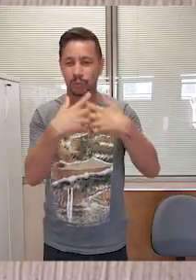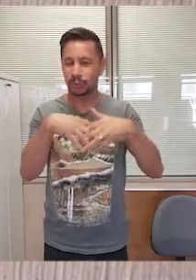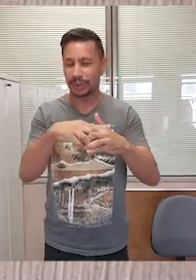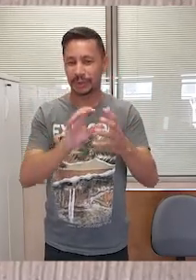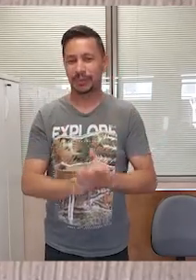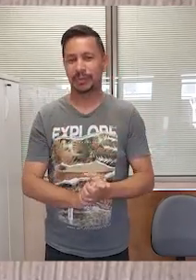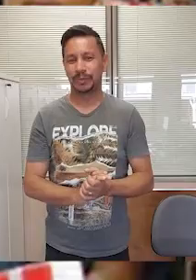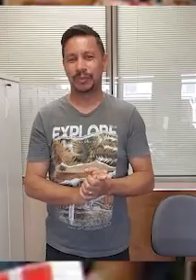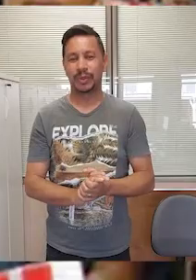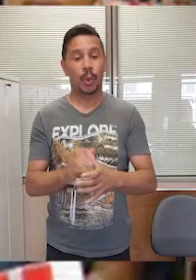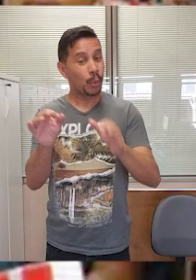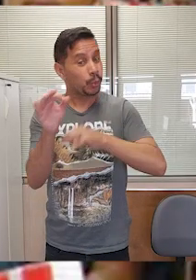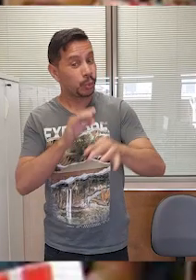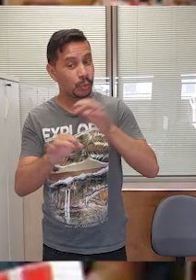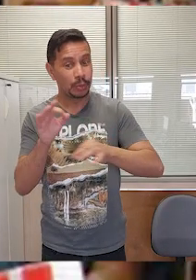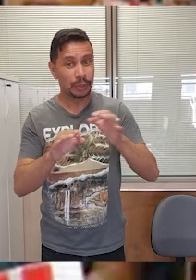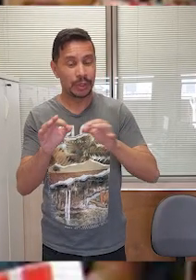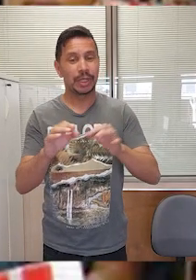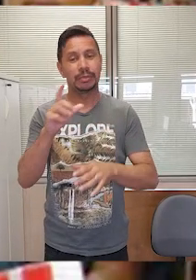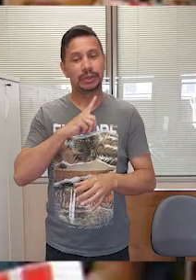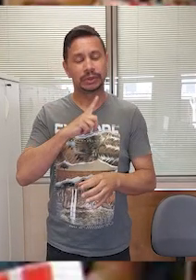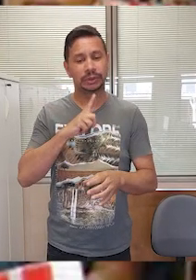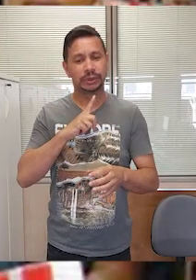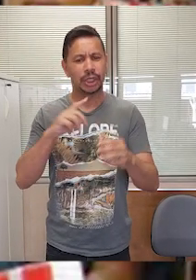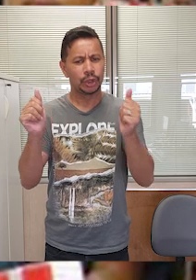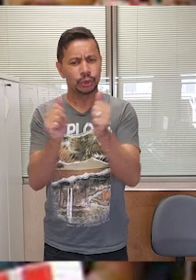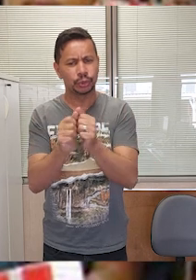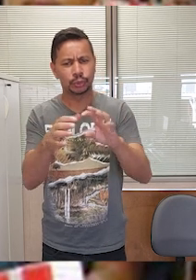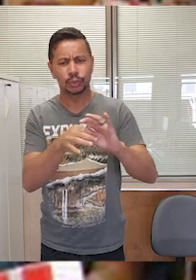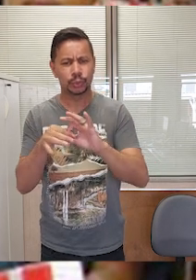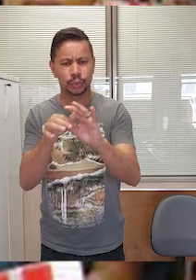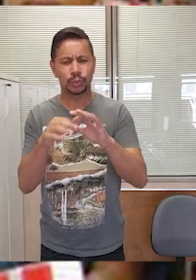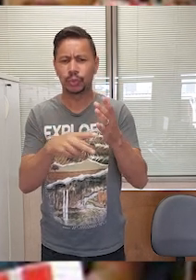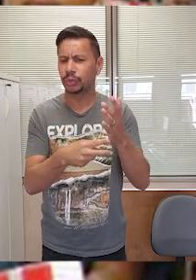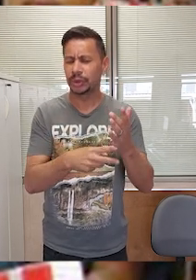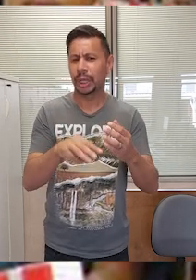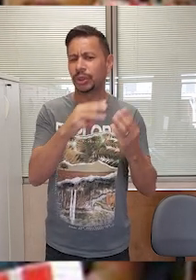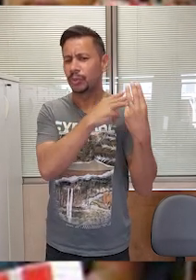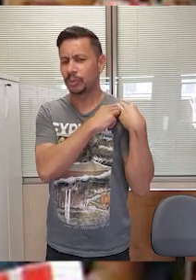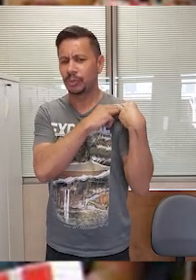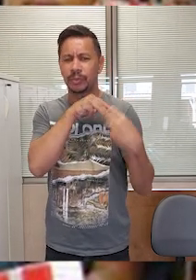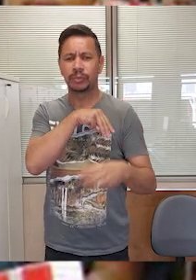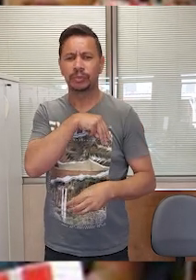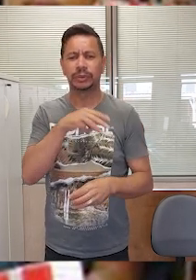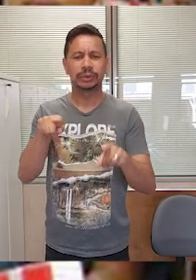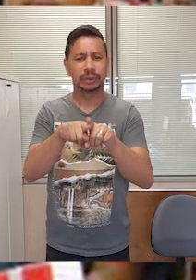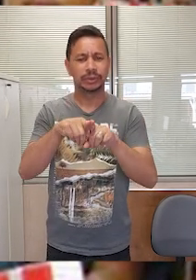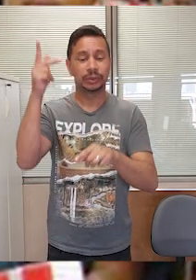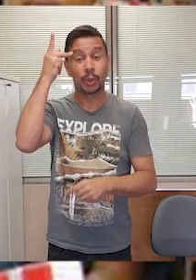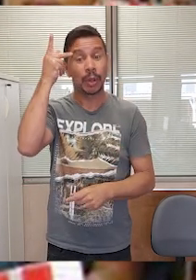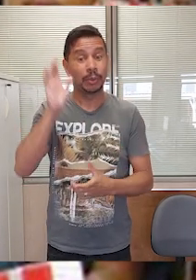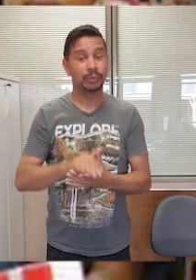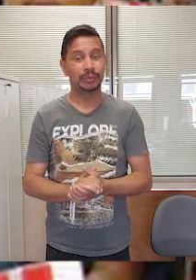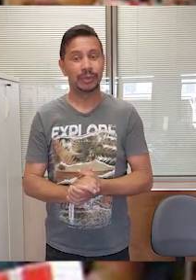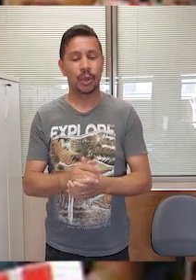setor metalúrgico. O programa é resultado de uma ação entre o sindicato e a Superintendência Regional do Trabalho de São